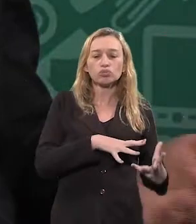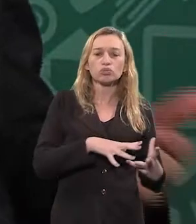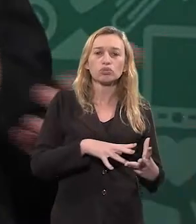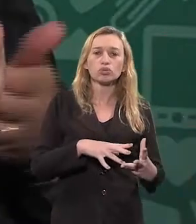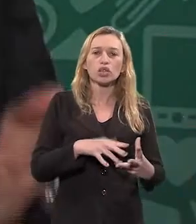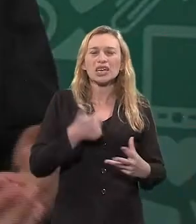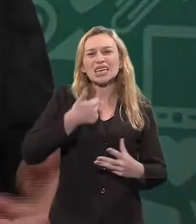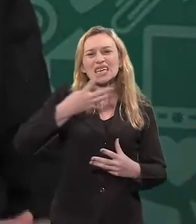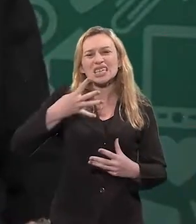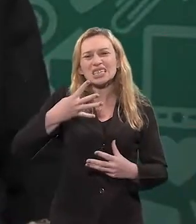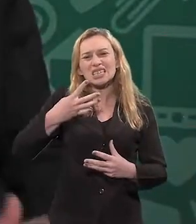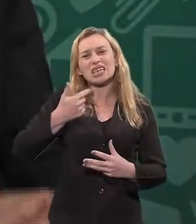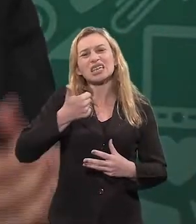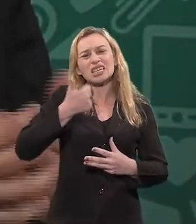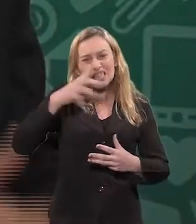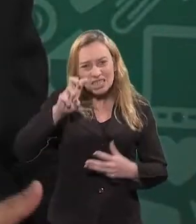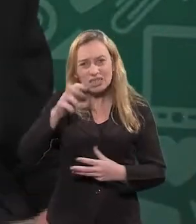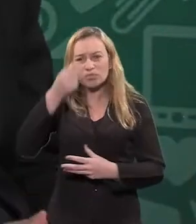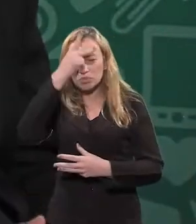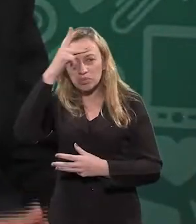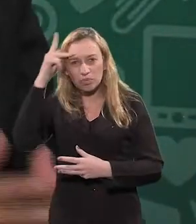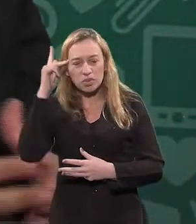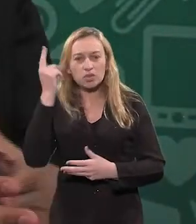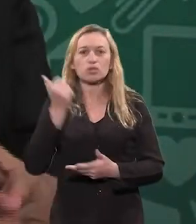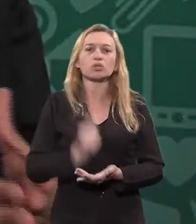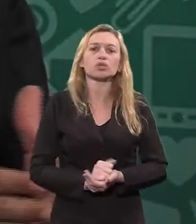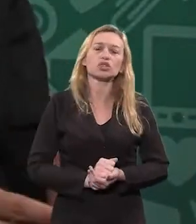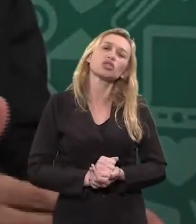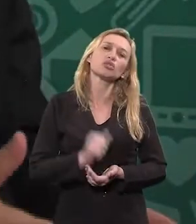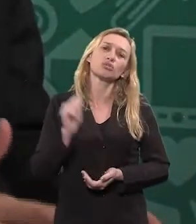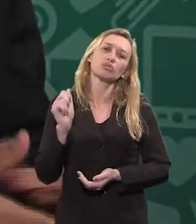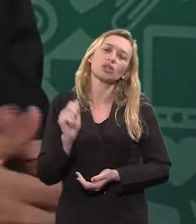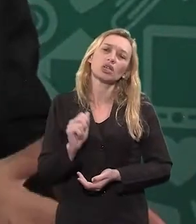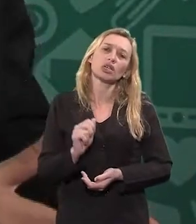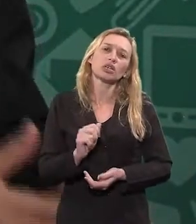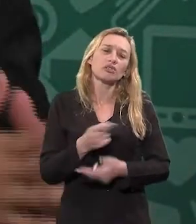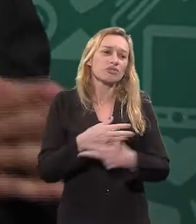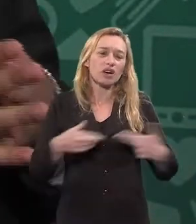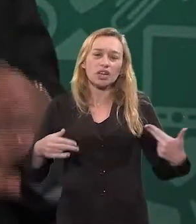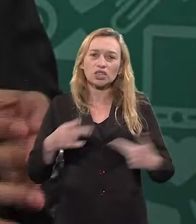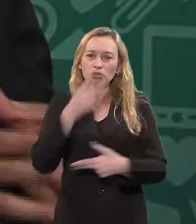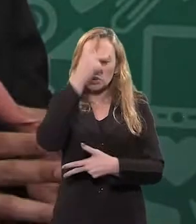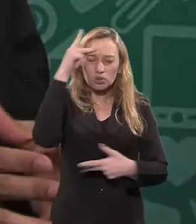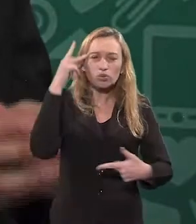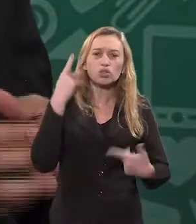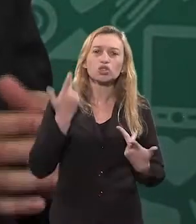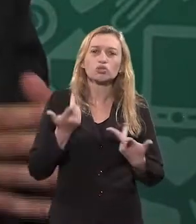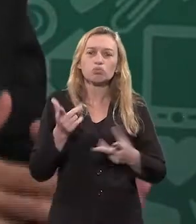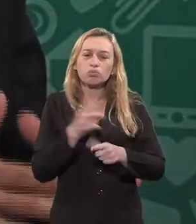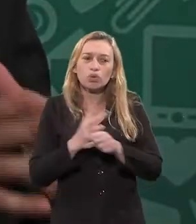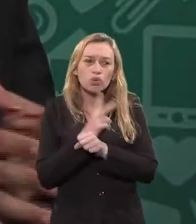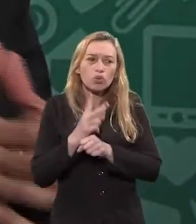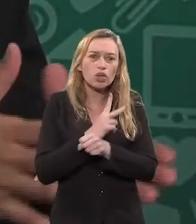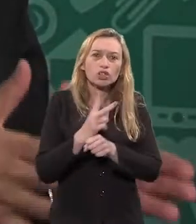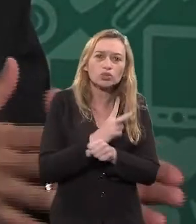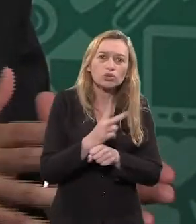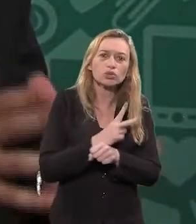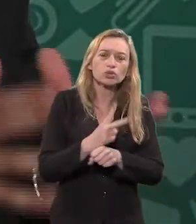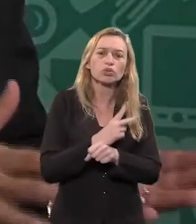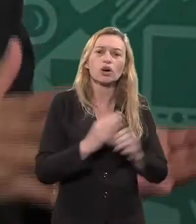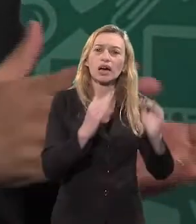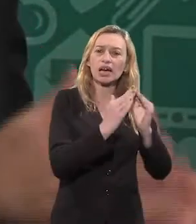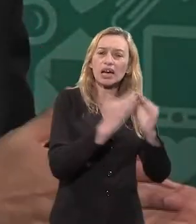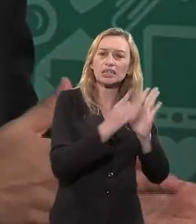um universo de 15.000 pessoas. Lá na Defensoria Pública a gente atende com frequência, semanalmente, várias pessoas pessoas em situação de